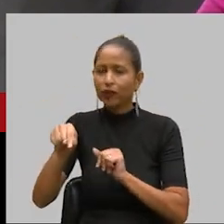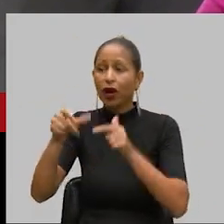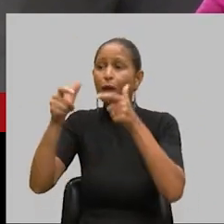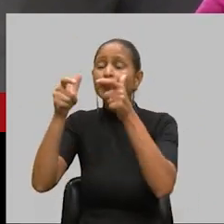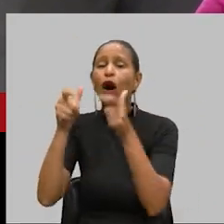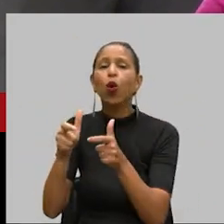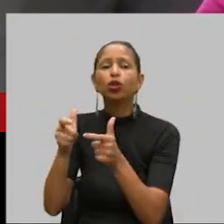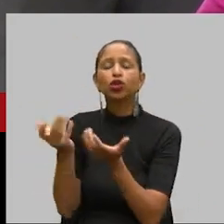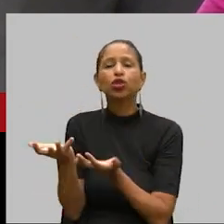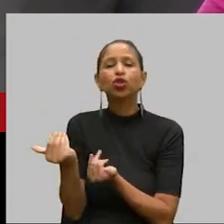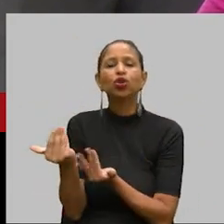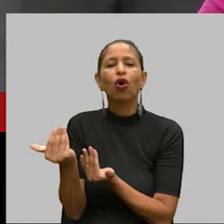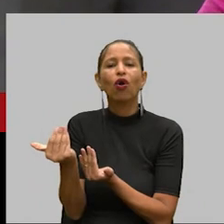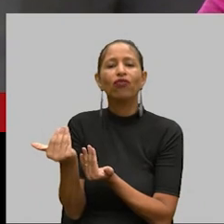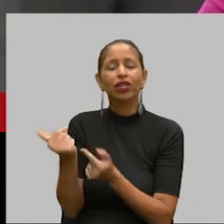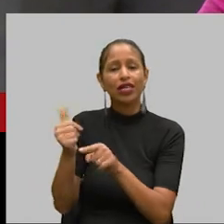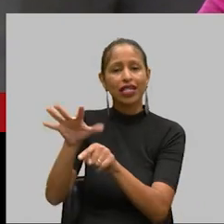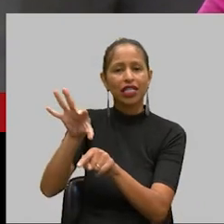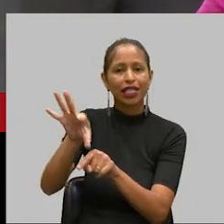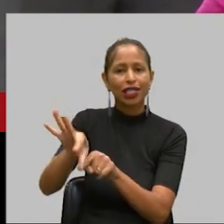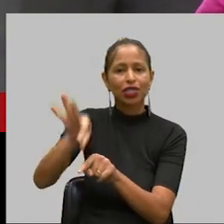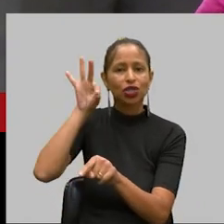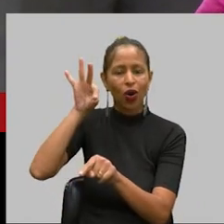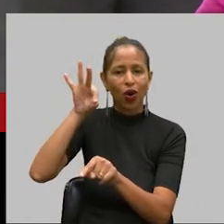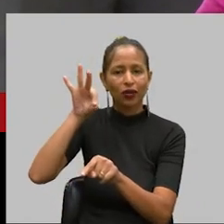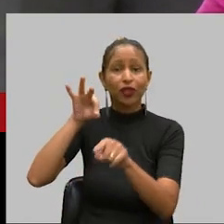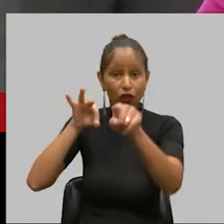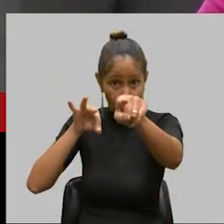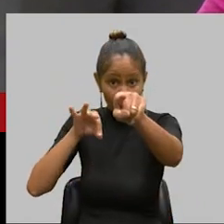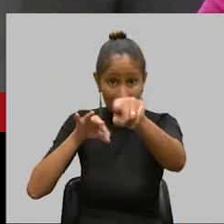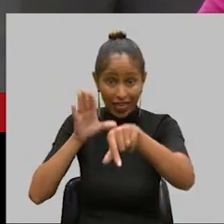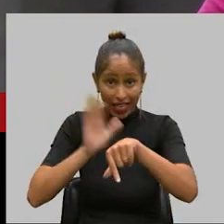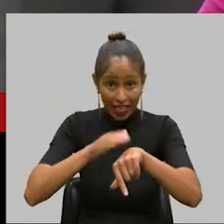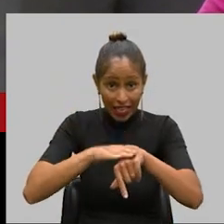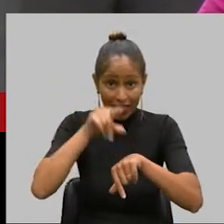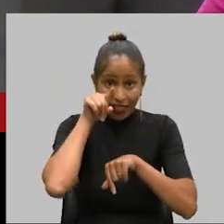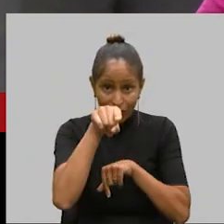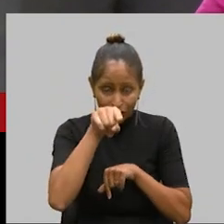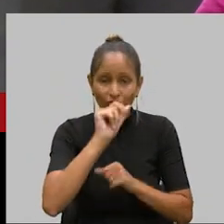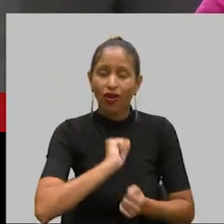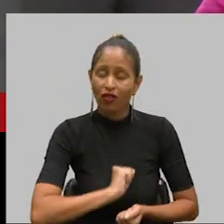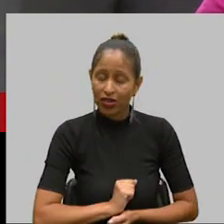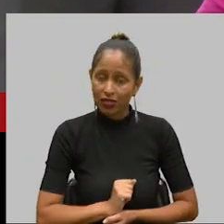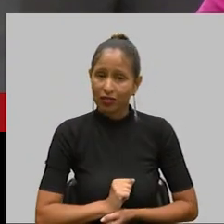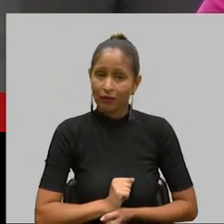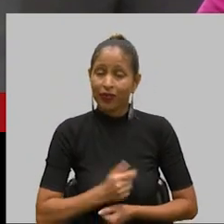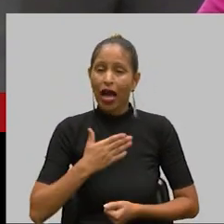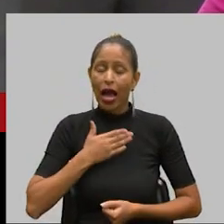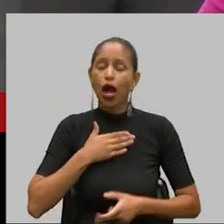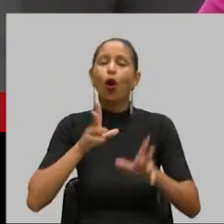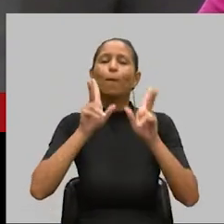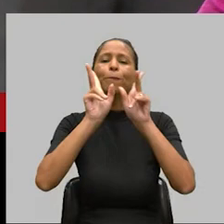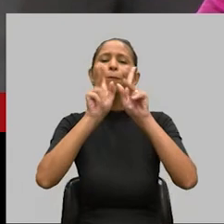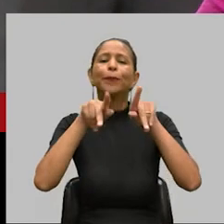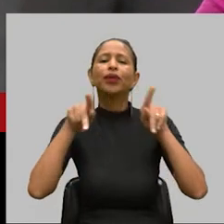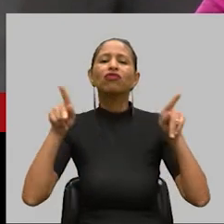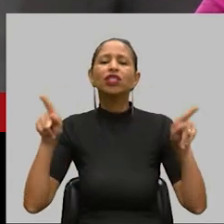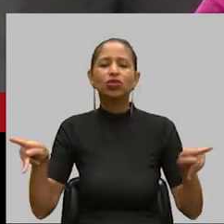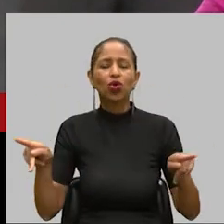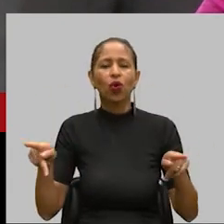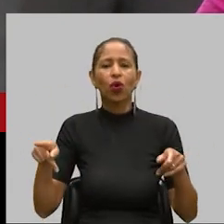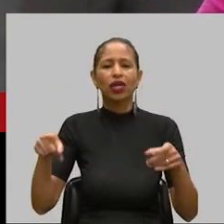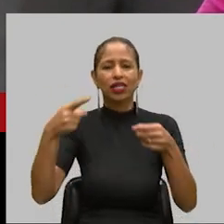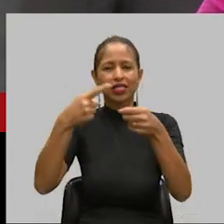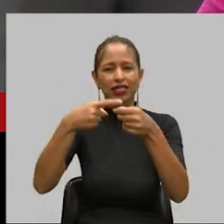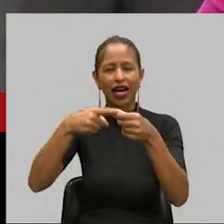nossos jovens escolhem ir Vocês que são jovens de fã eu sou professora eu sou do município de